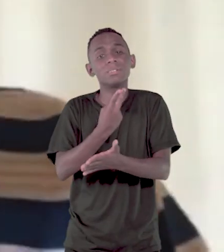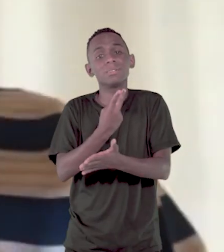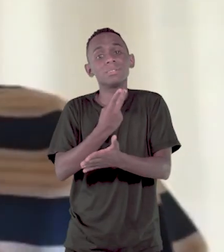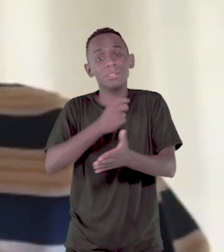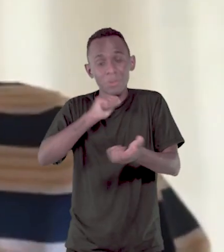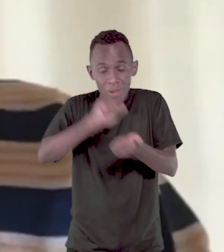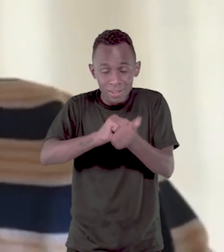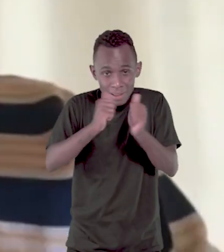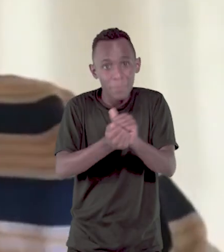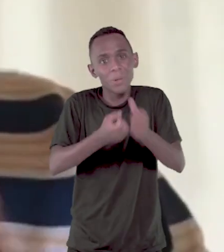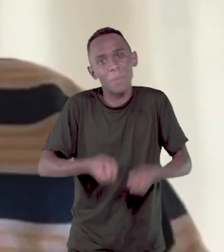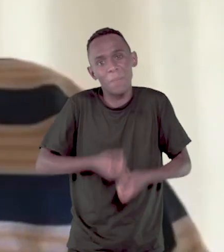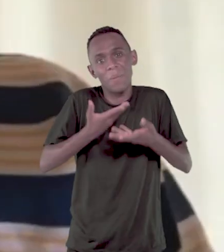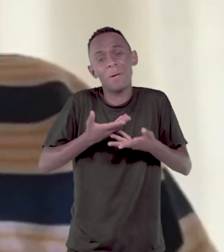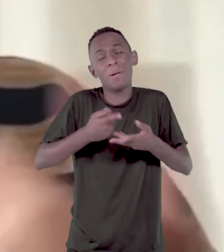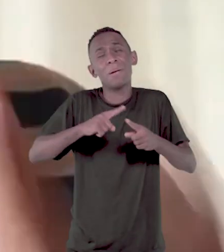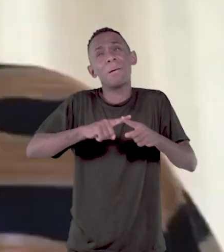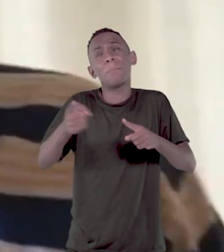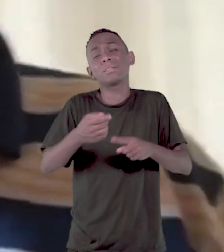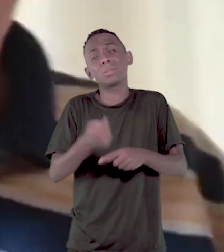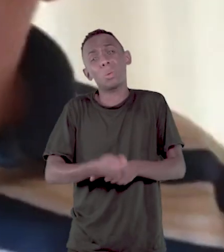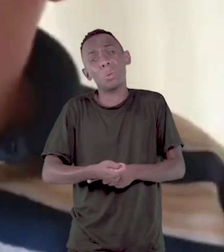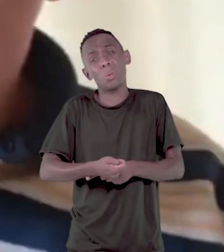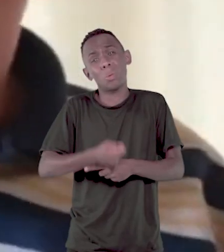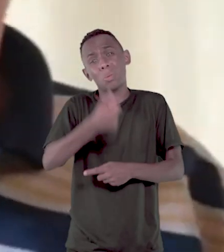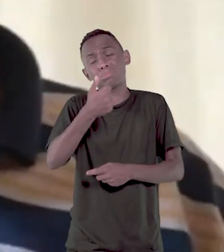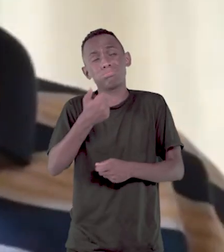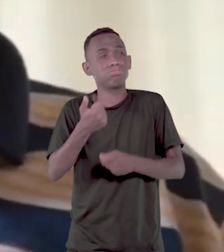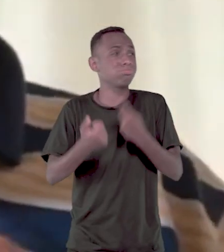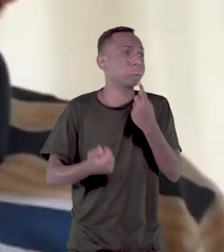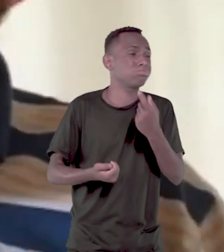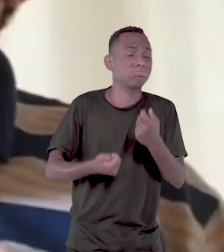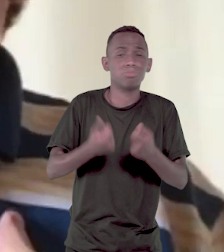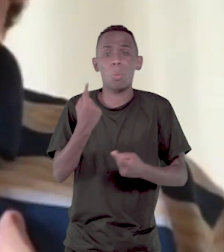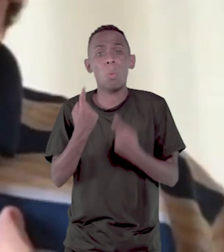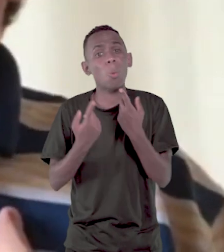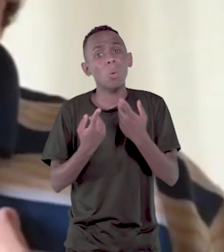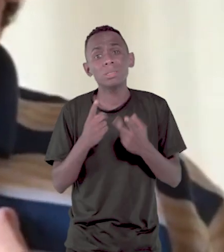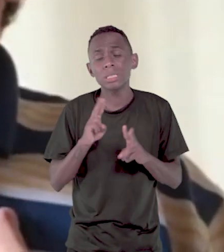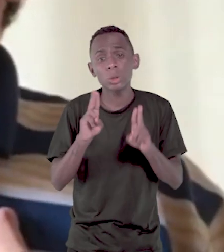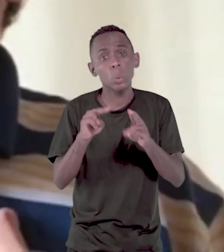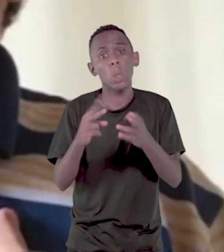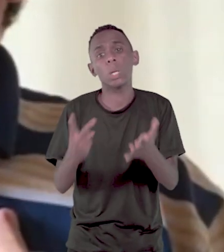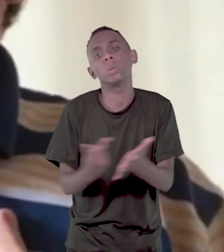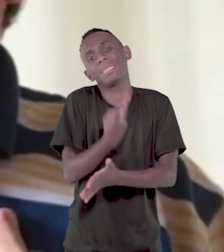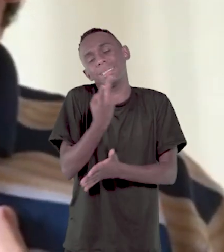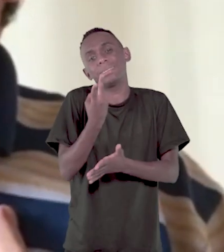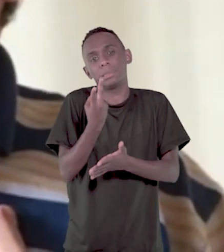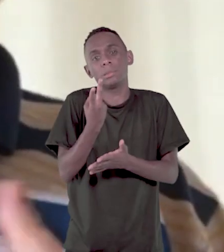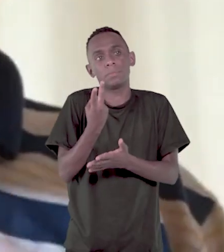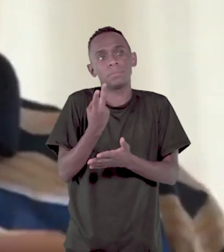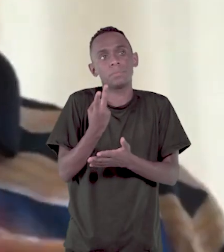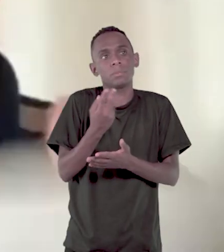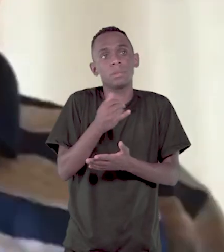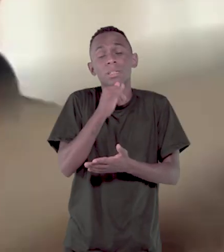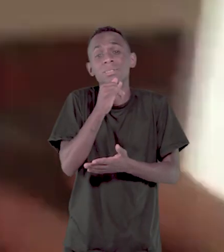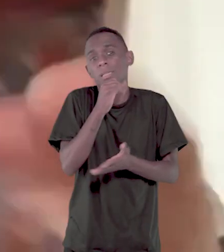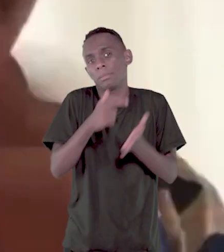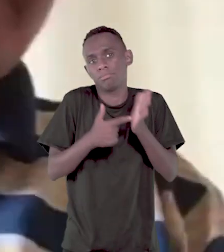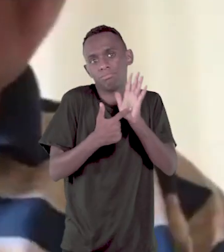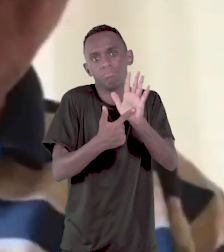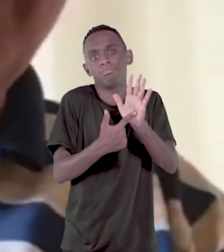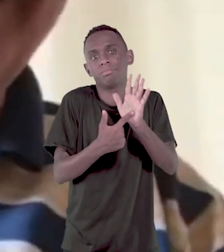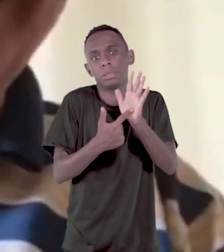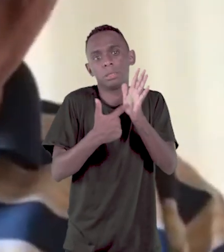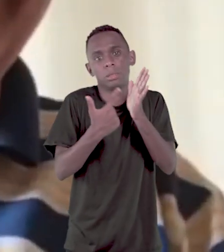um poema. Só que isso é tão raro que você vê, olha, isso, vamos dizer, isso aqui, esse